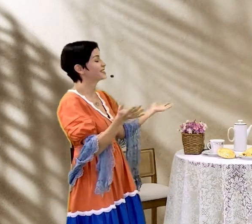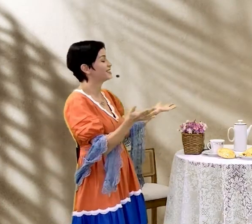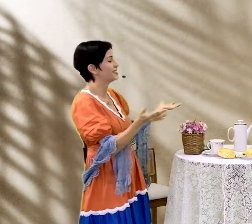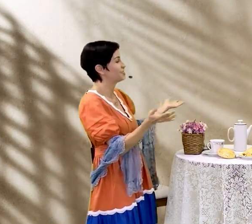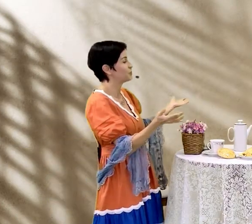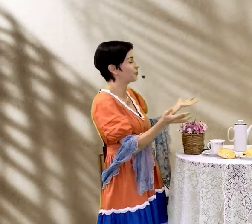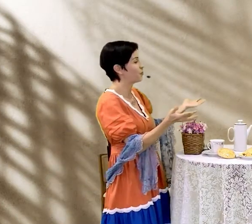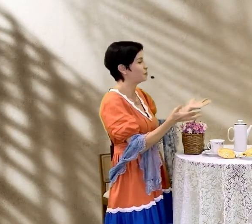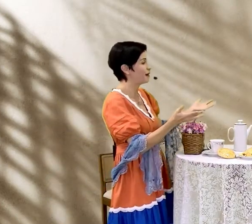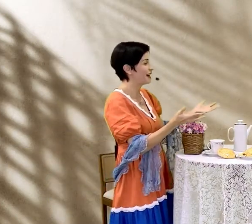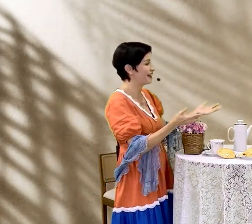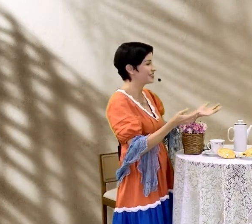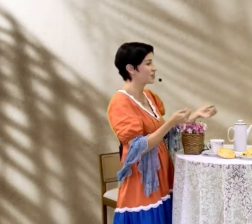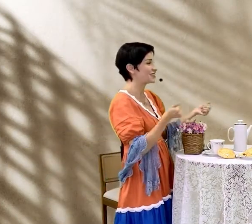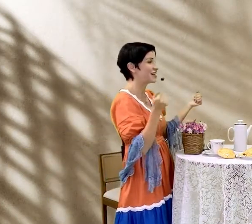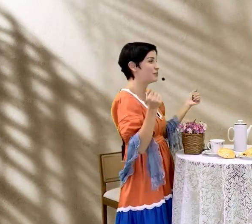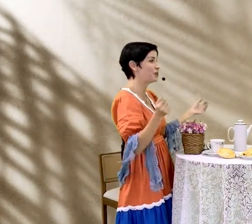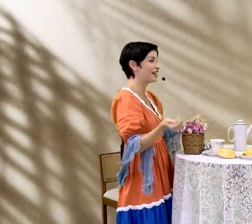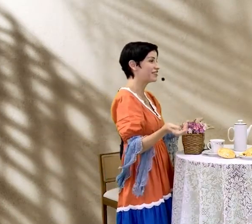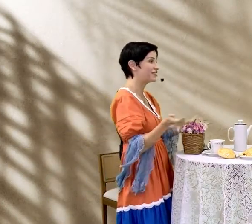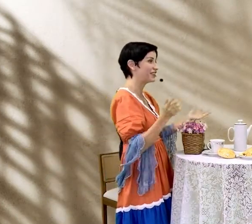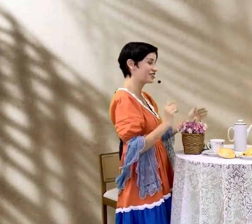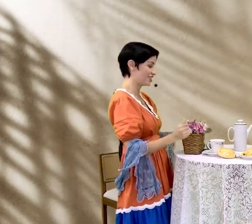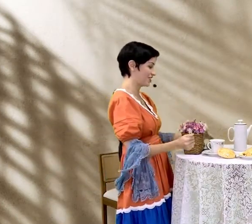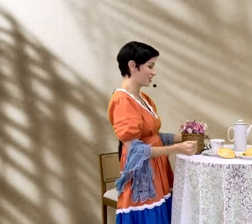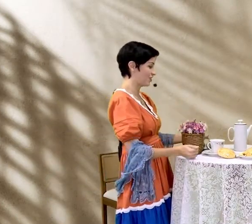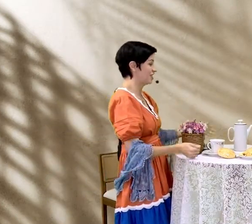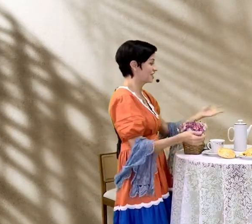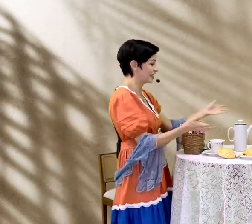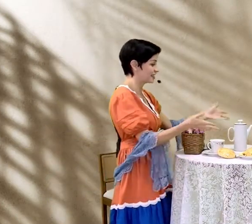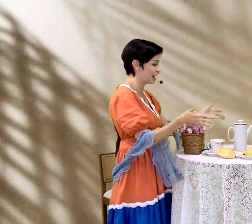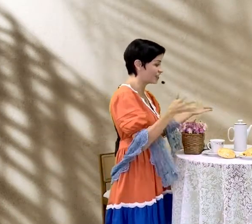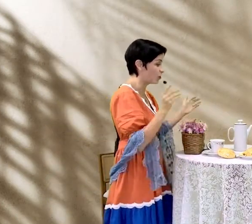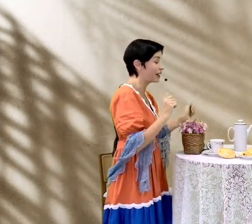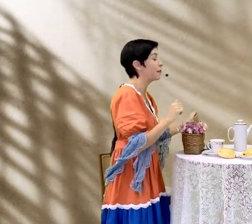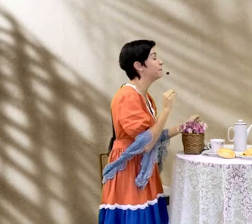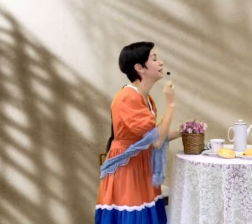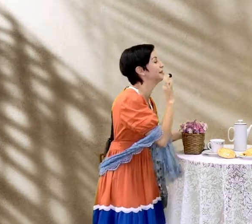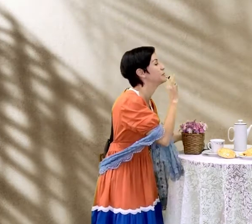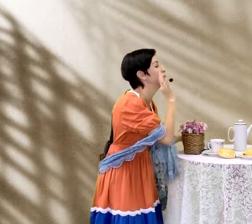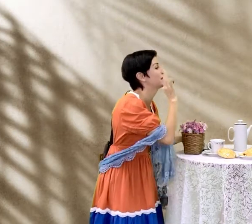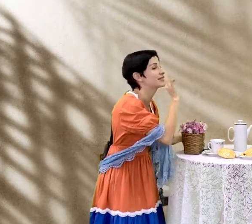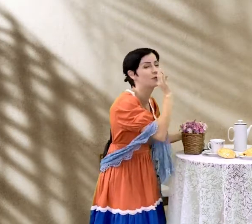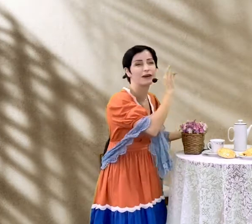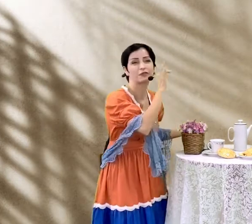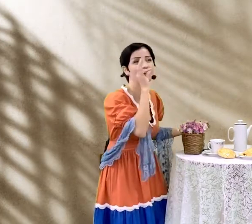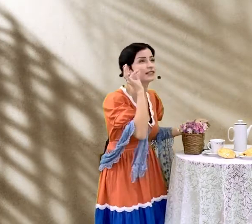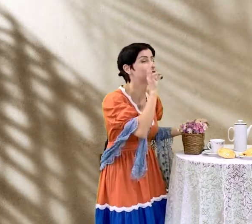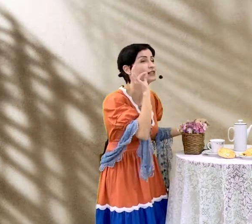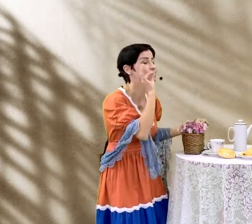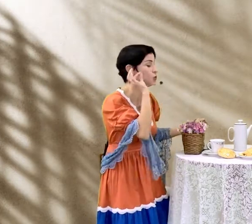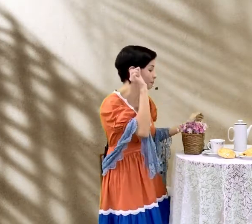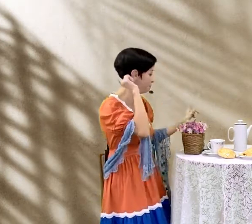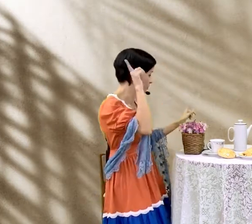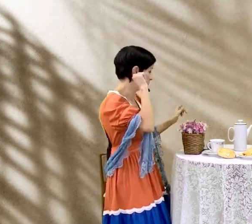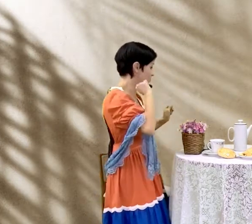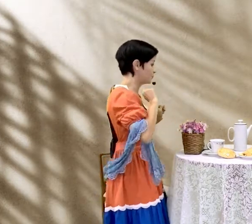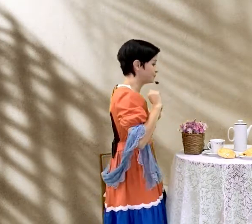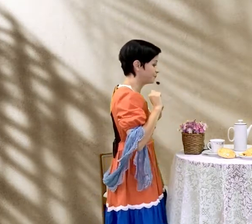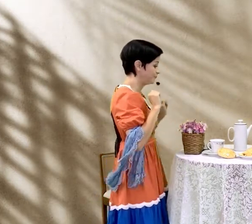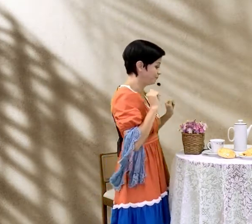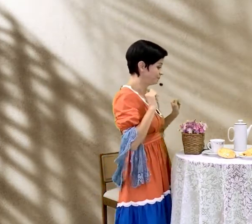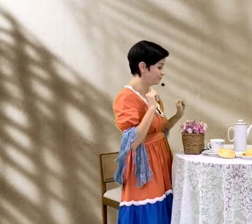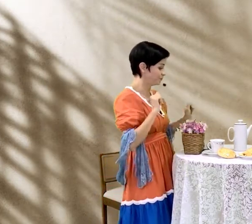Vai entrando, meu compadre. Eita, Coisa boa coisa rever o boa, é senhor. mesmo. Senta aí, olha, Vou acabei sentar, de vou me ajeitar passar um por aqui. cafezinho, tá no